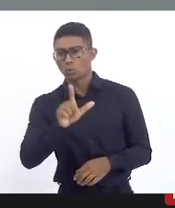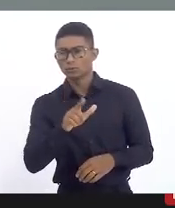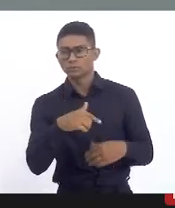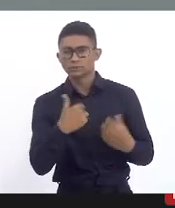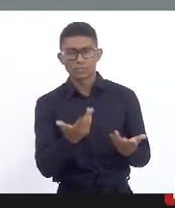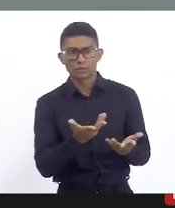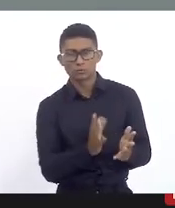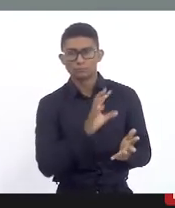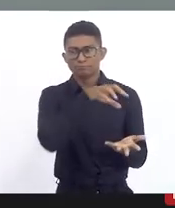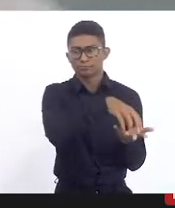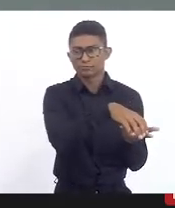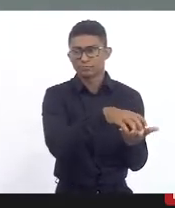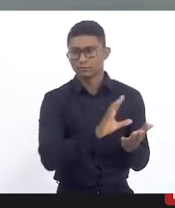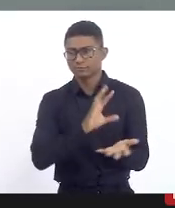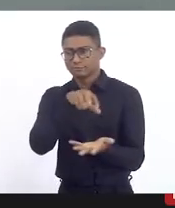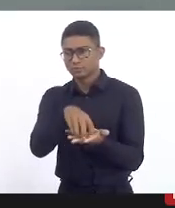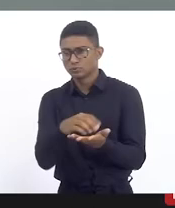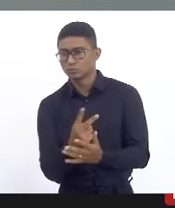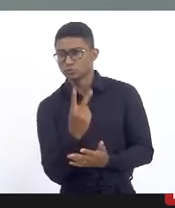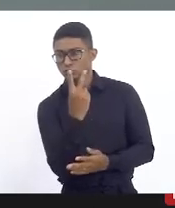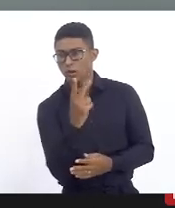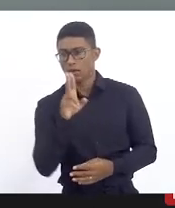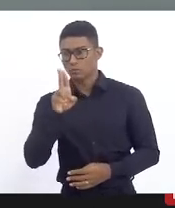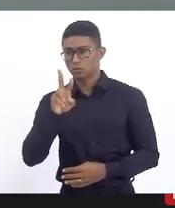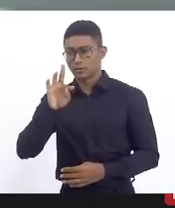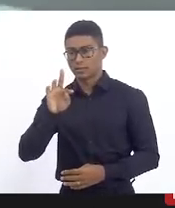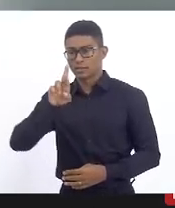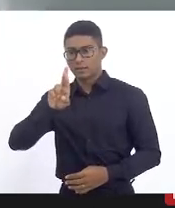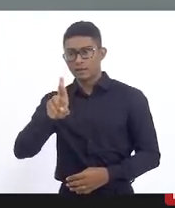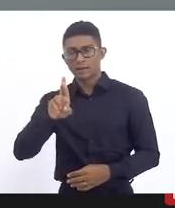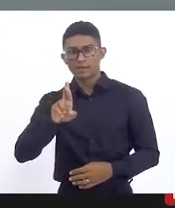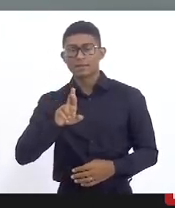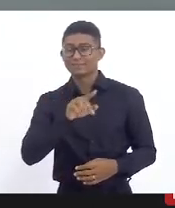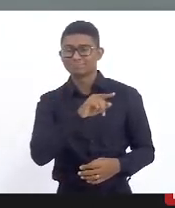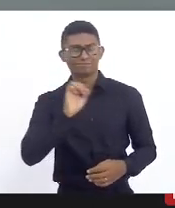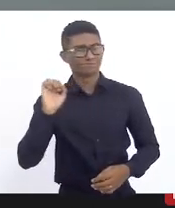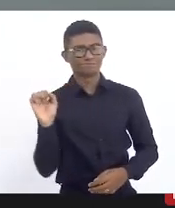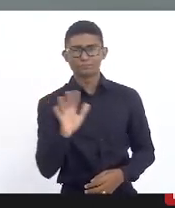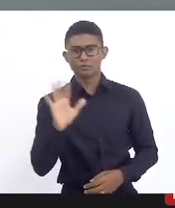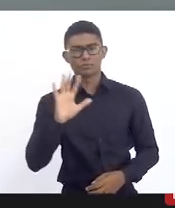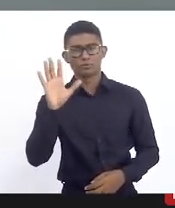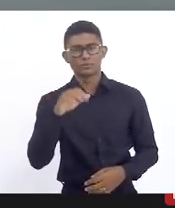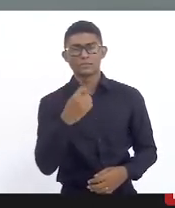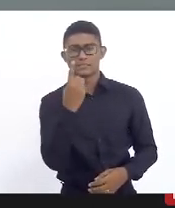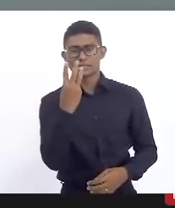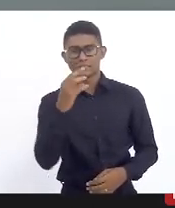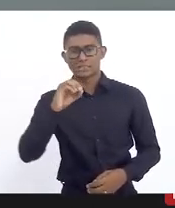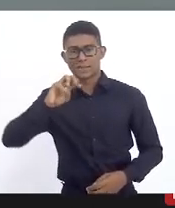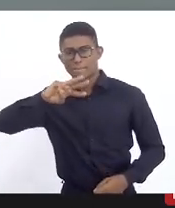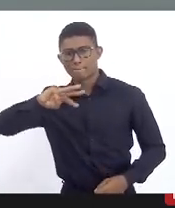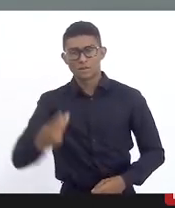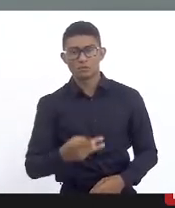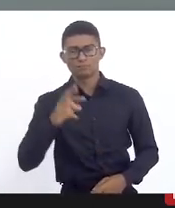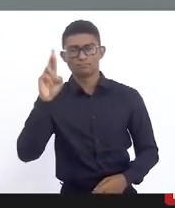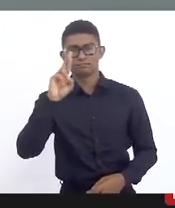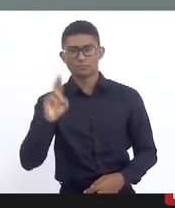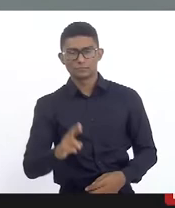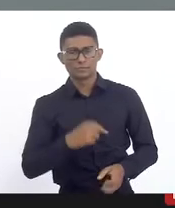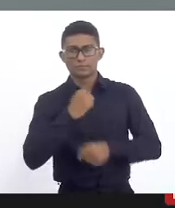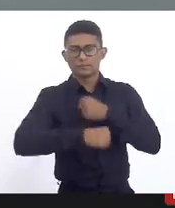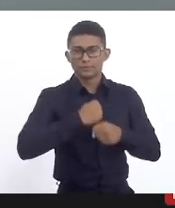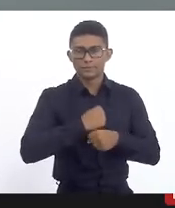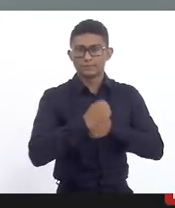duas UTRs nessas regiões, duas UTRs caríssimas, R$130 milhões para implantar e operar durante um